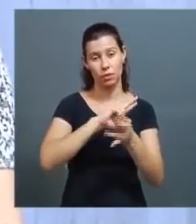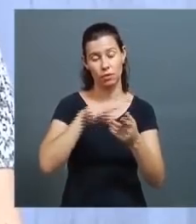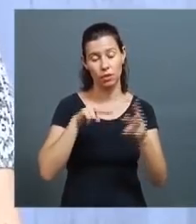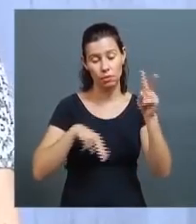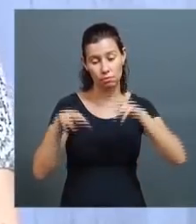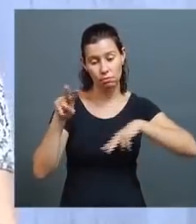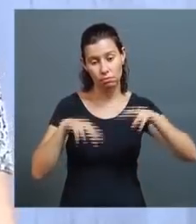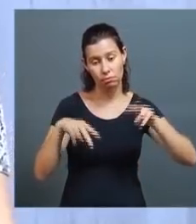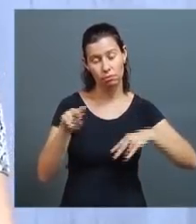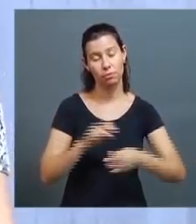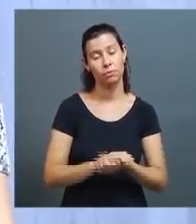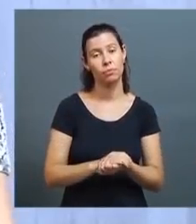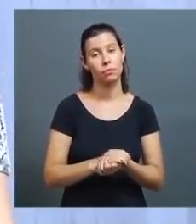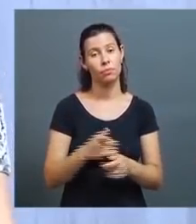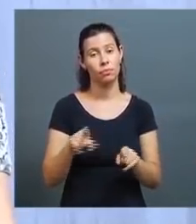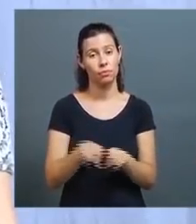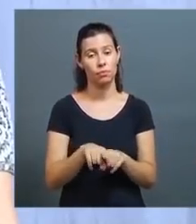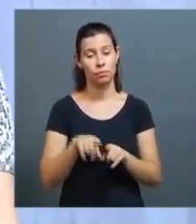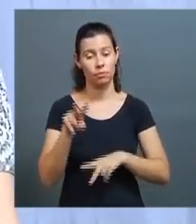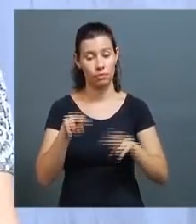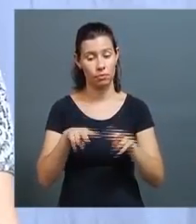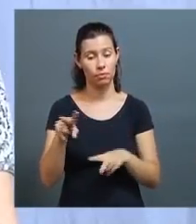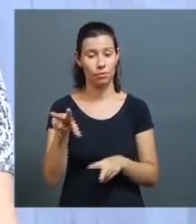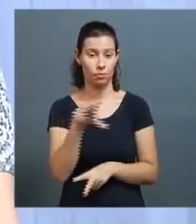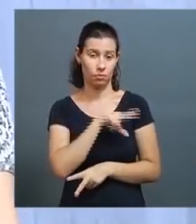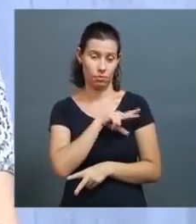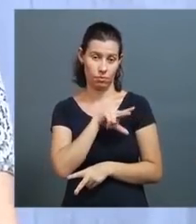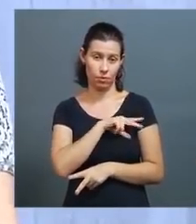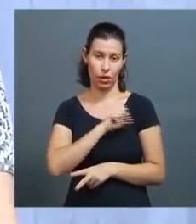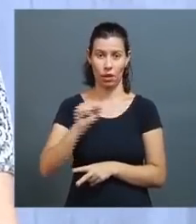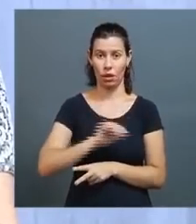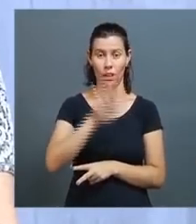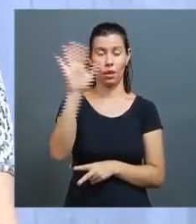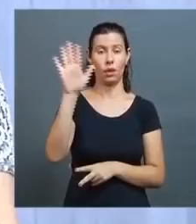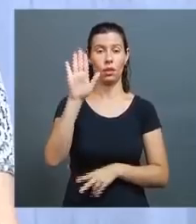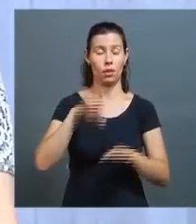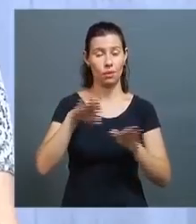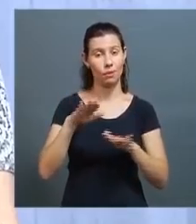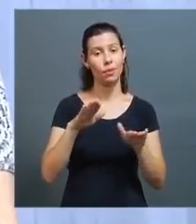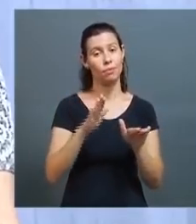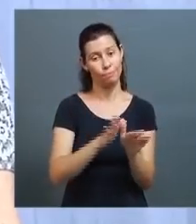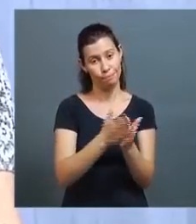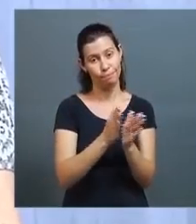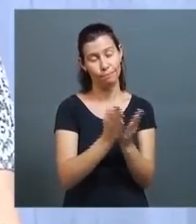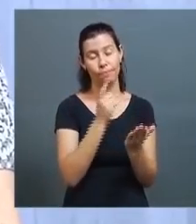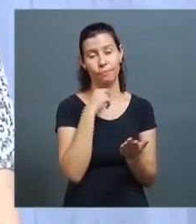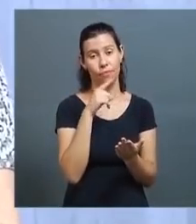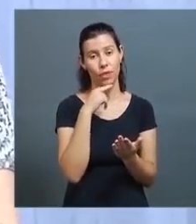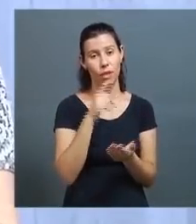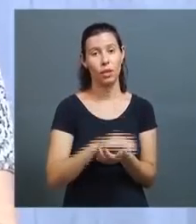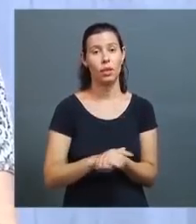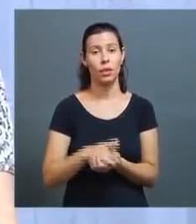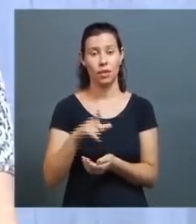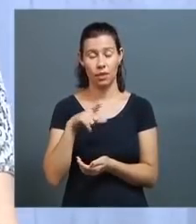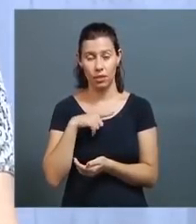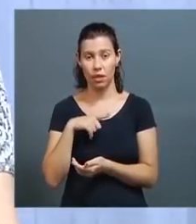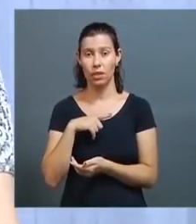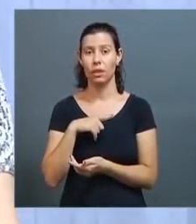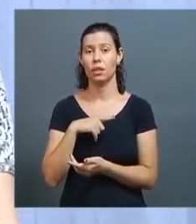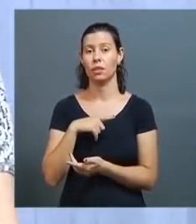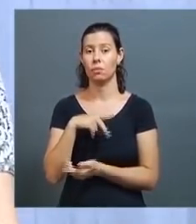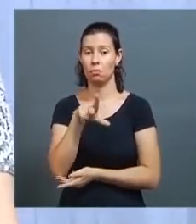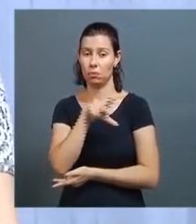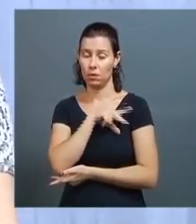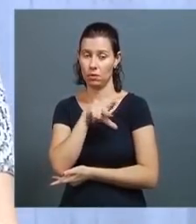essas avaliações particular é muito caro, muito difícil para a população, né? Mas nós temos na rede particular a possibilidade também